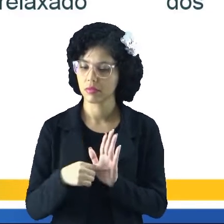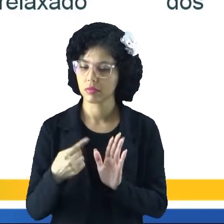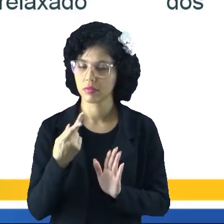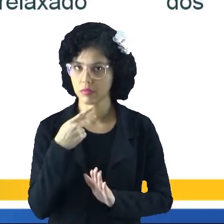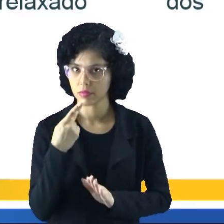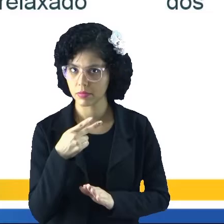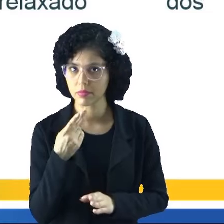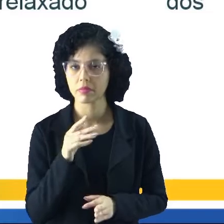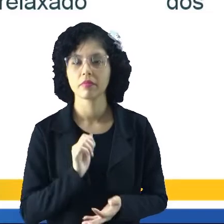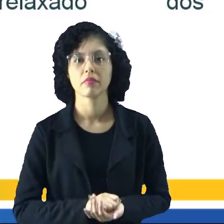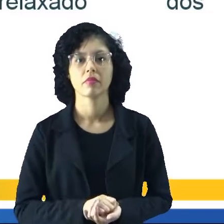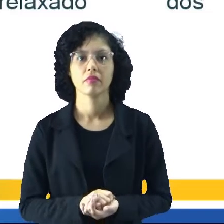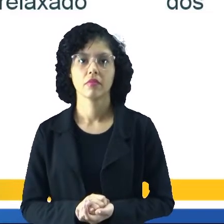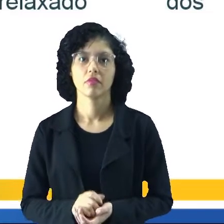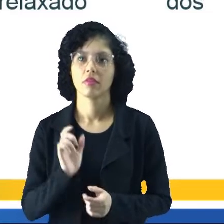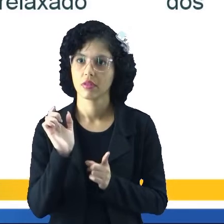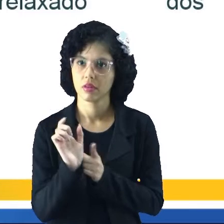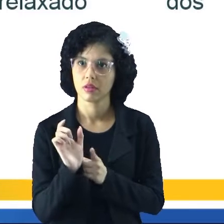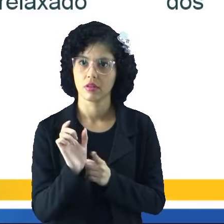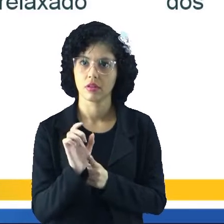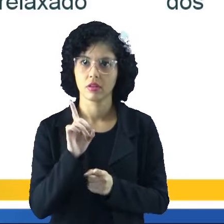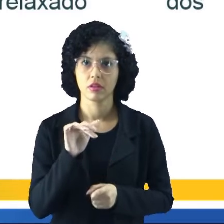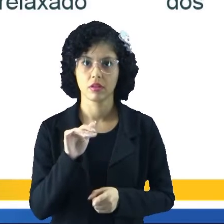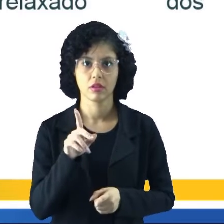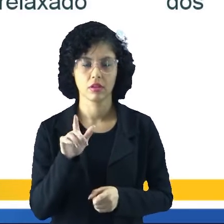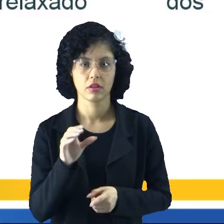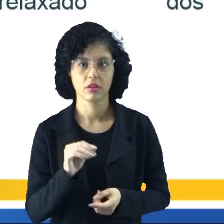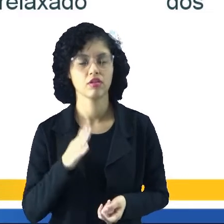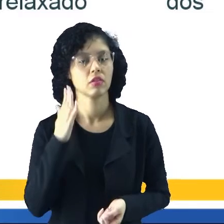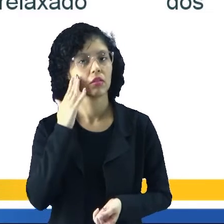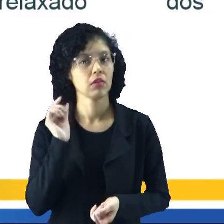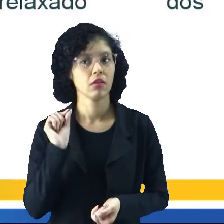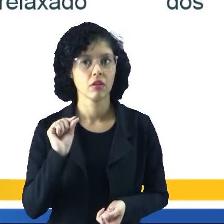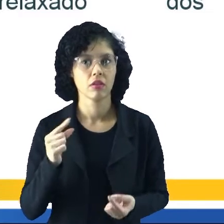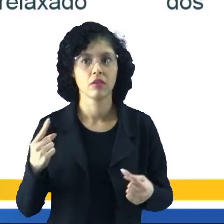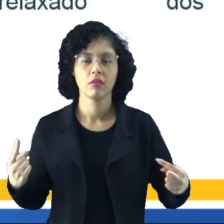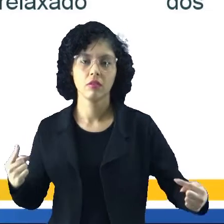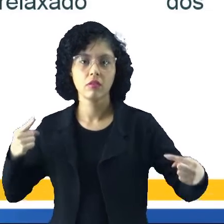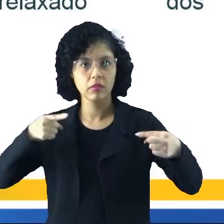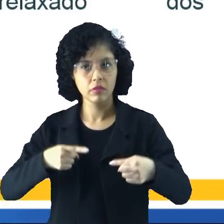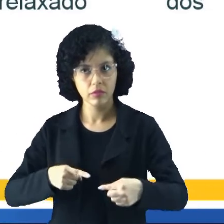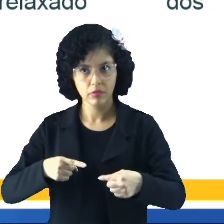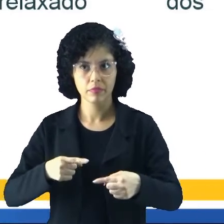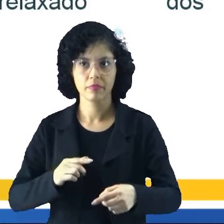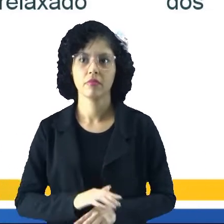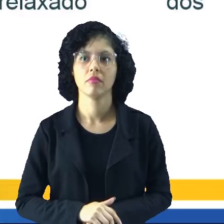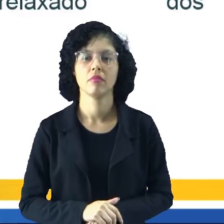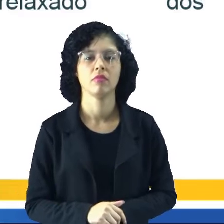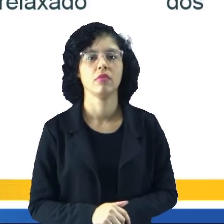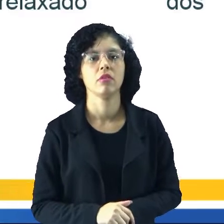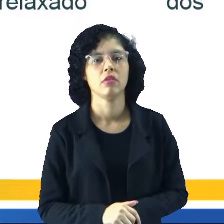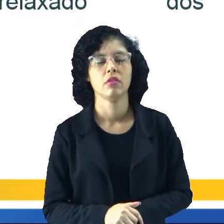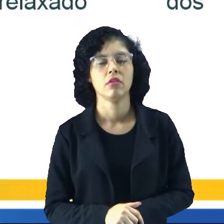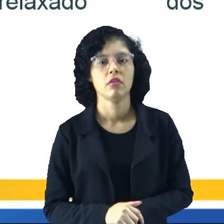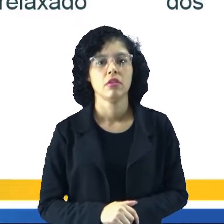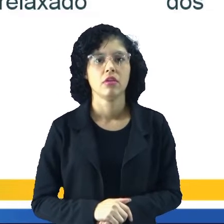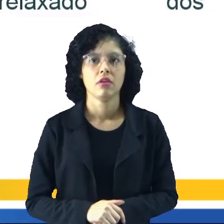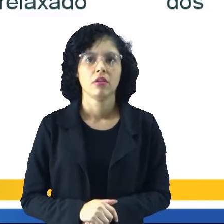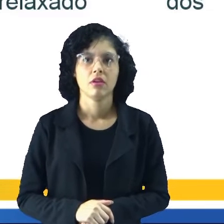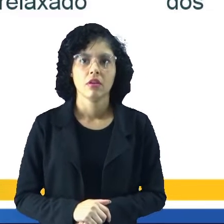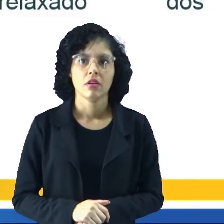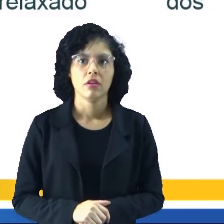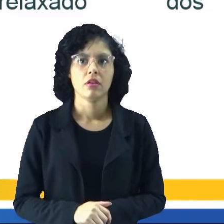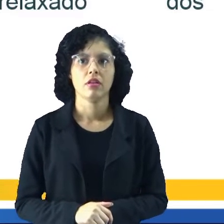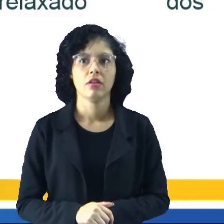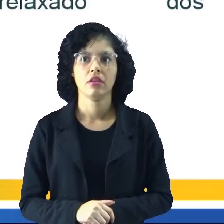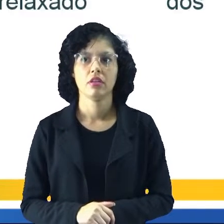falas, que essa palavra duelo nos faz entender que se trata de uma disputa, né? E esse loreto nada